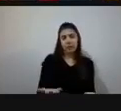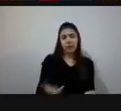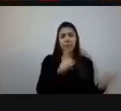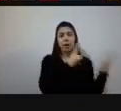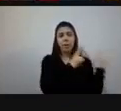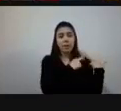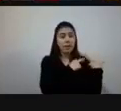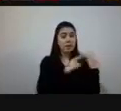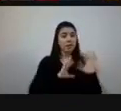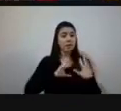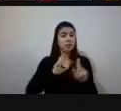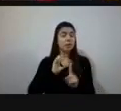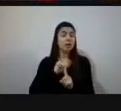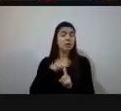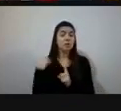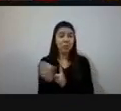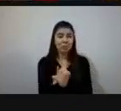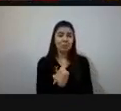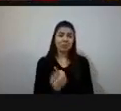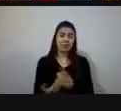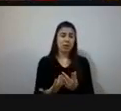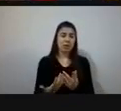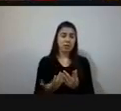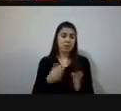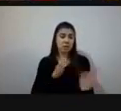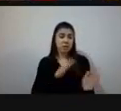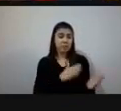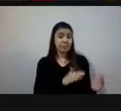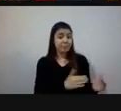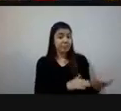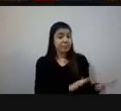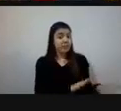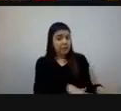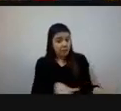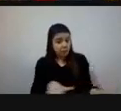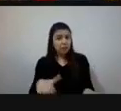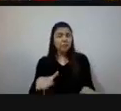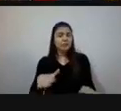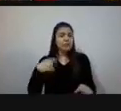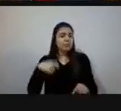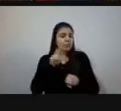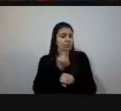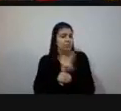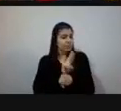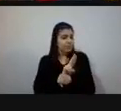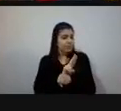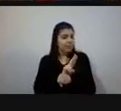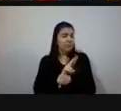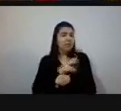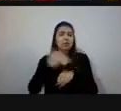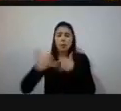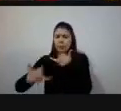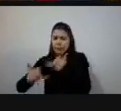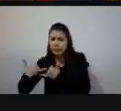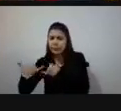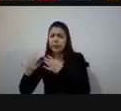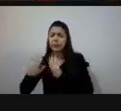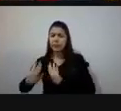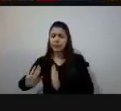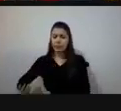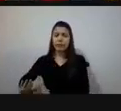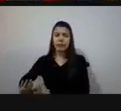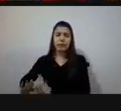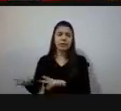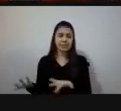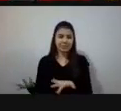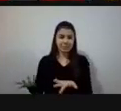continuar brincando, de poder estudar com calma, com tranquilidade, de não ter aquele professor ali toda hora olhando para ela com um olhar, agora pior